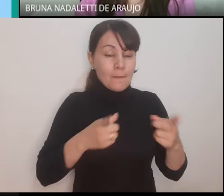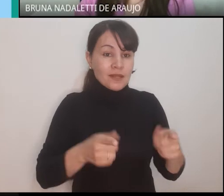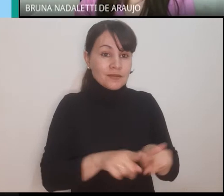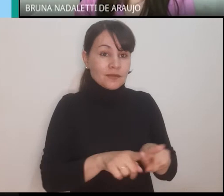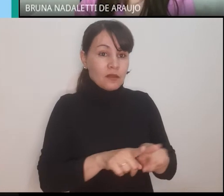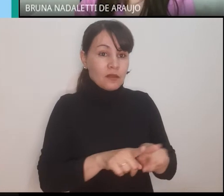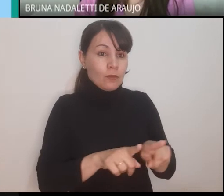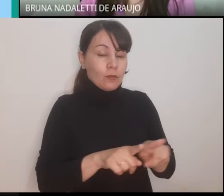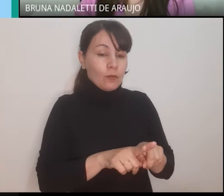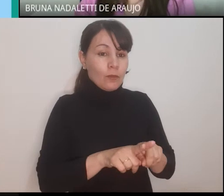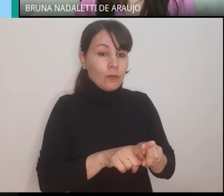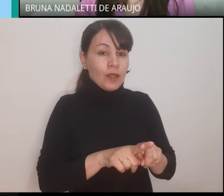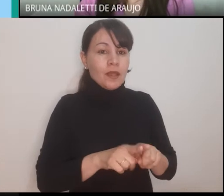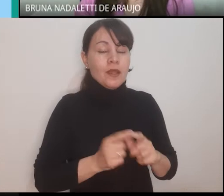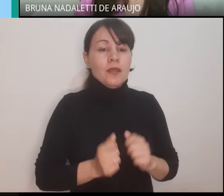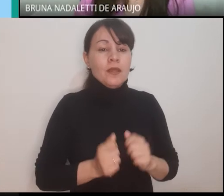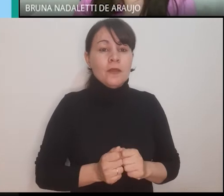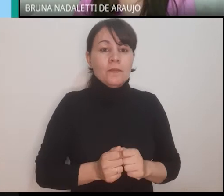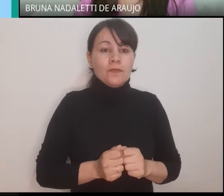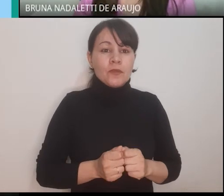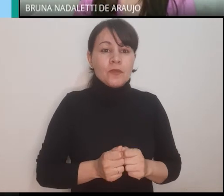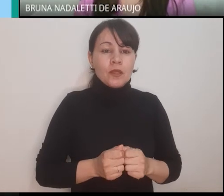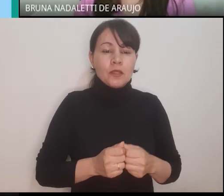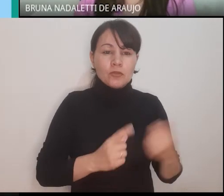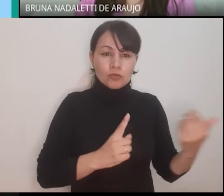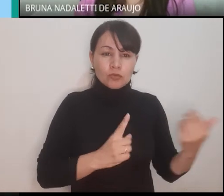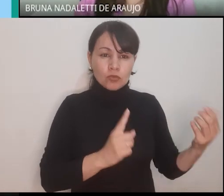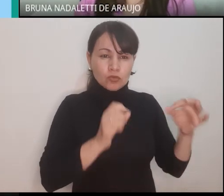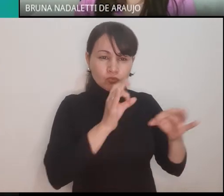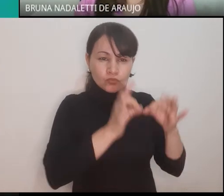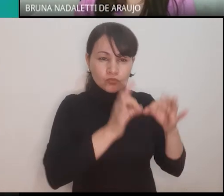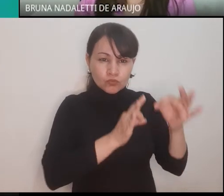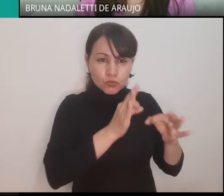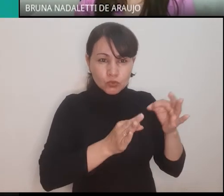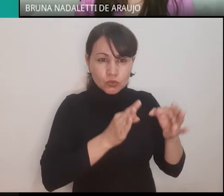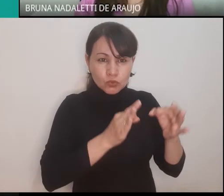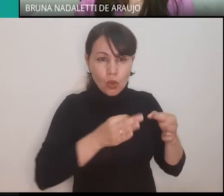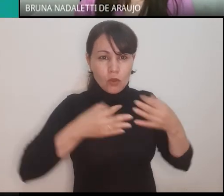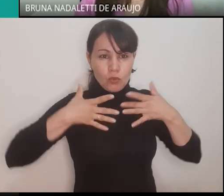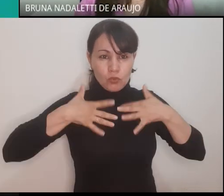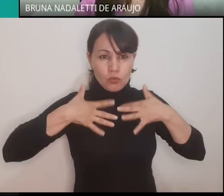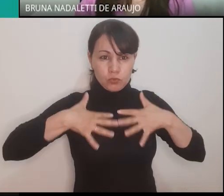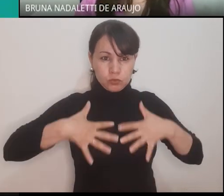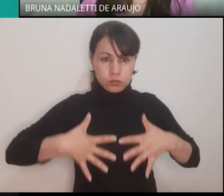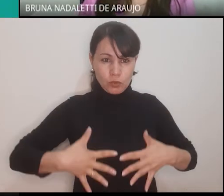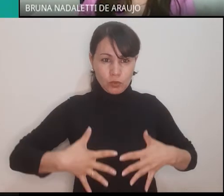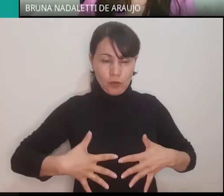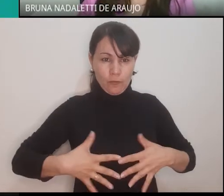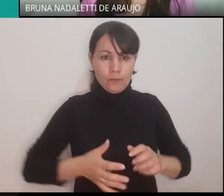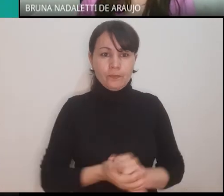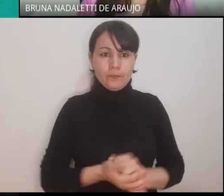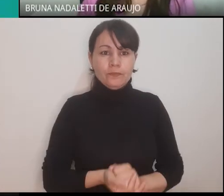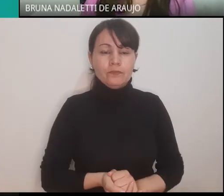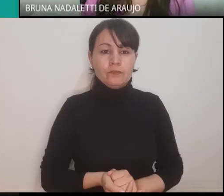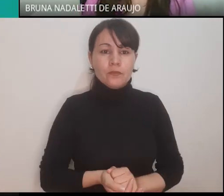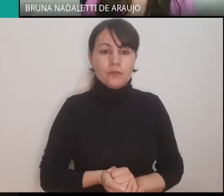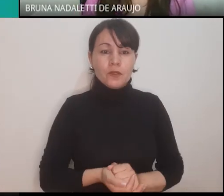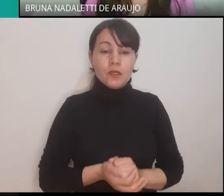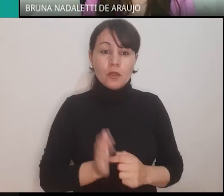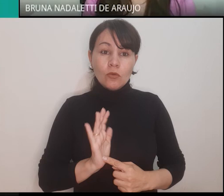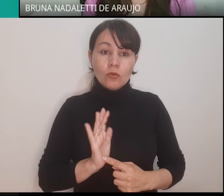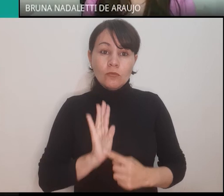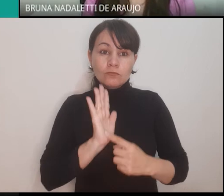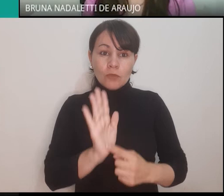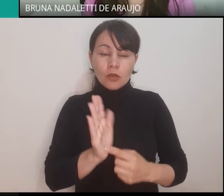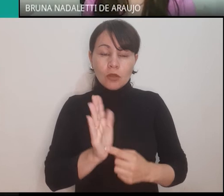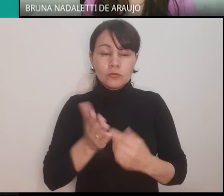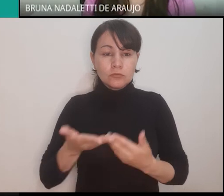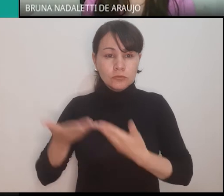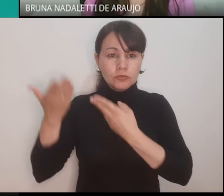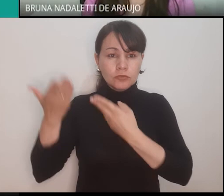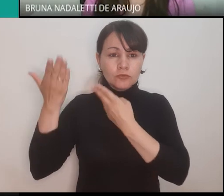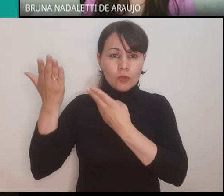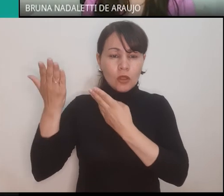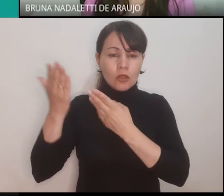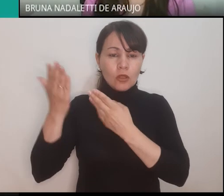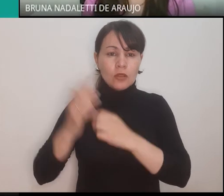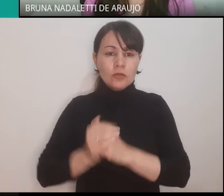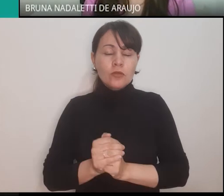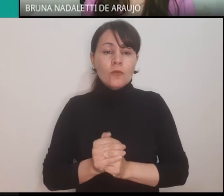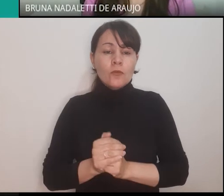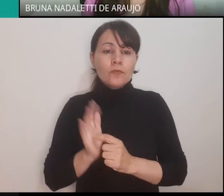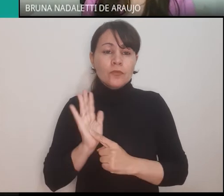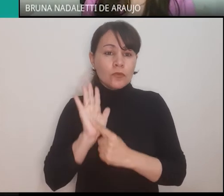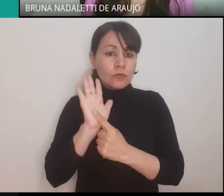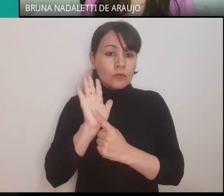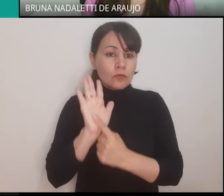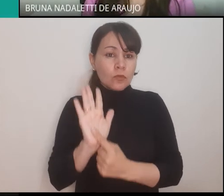através da sua função hormonal. Aqui eu trago uma imagem que nos mostra,